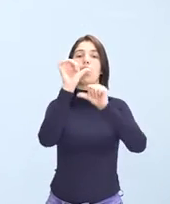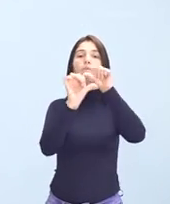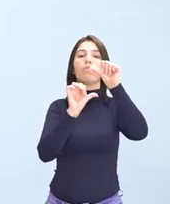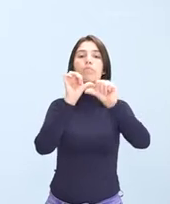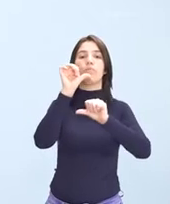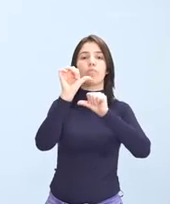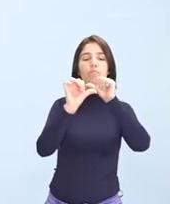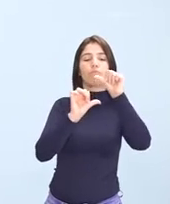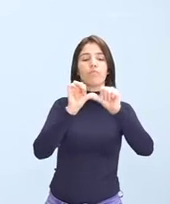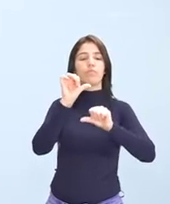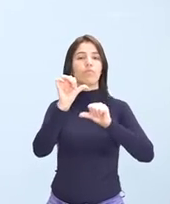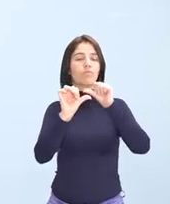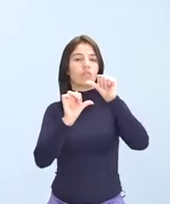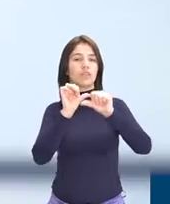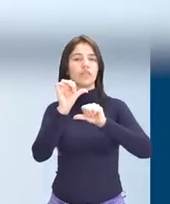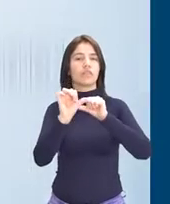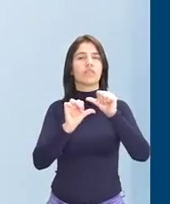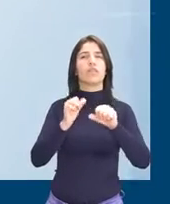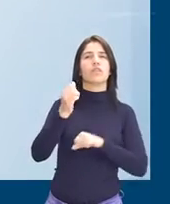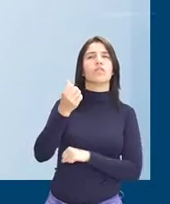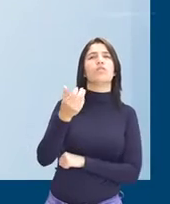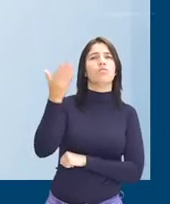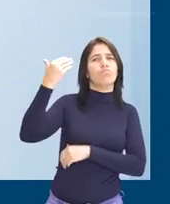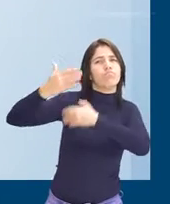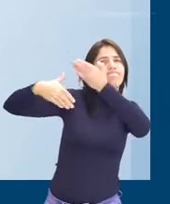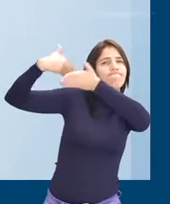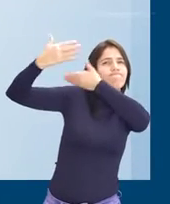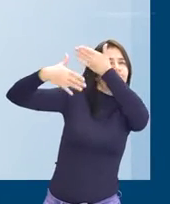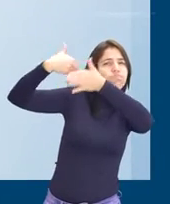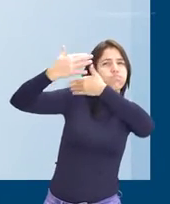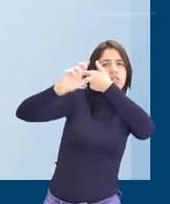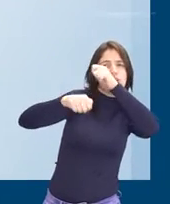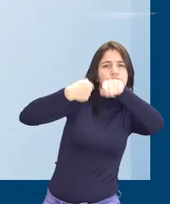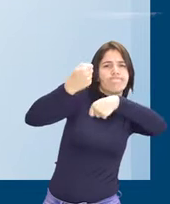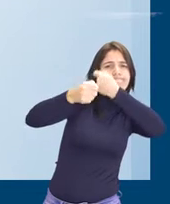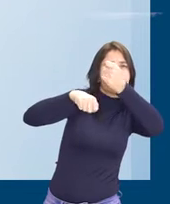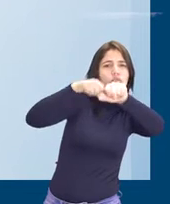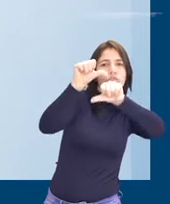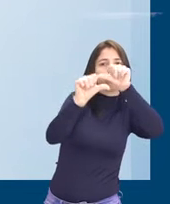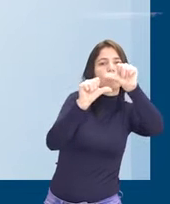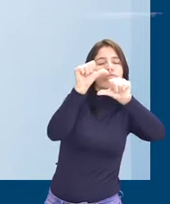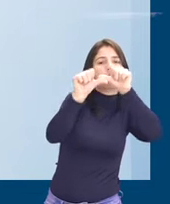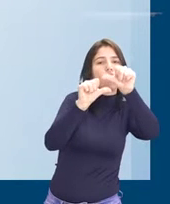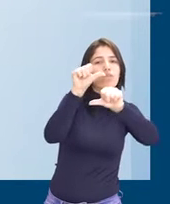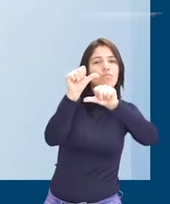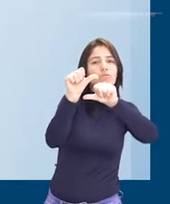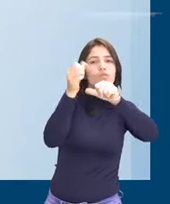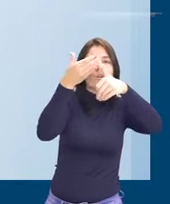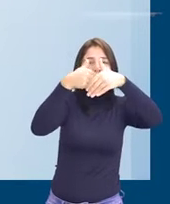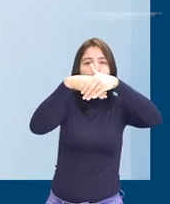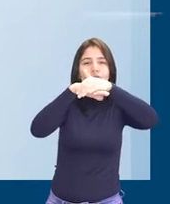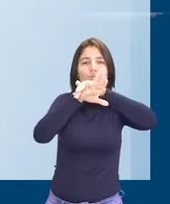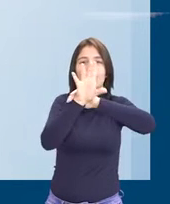mudanças históricas. Com o passar do tempo, o sinal ele pode sofrer alterações decorrentes dos costumes